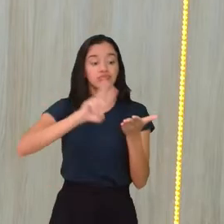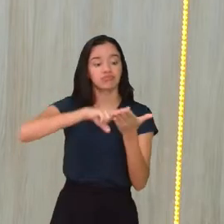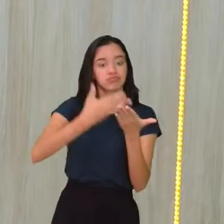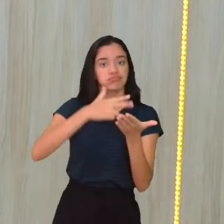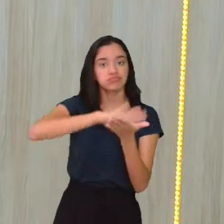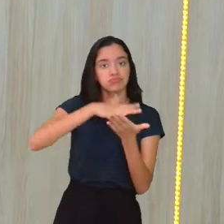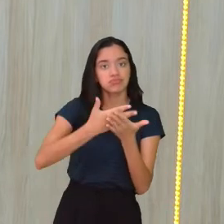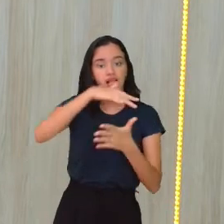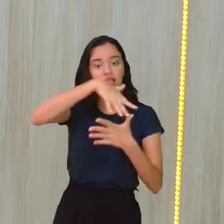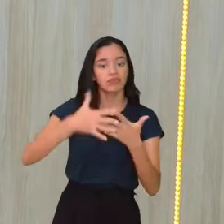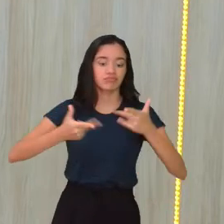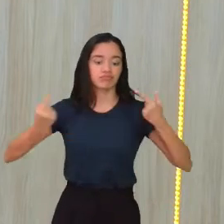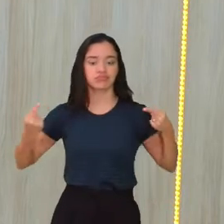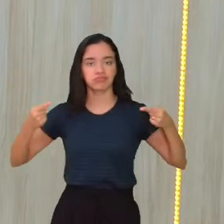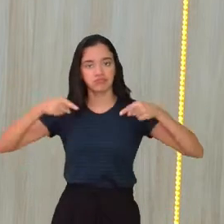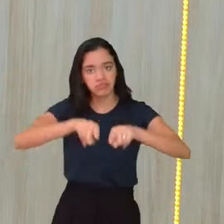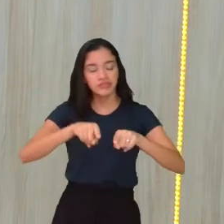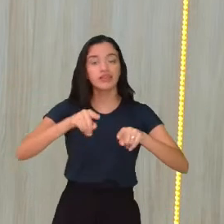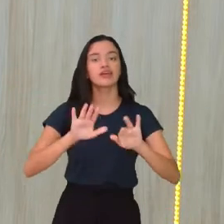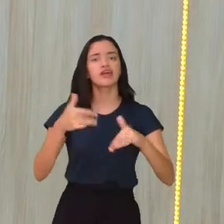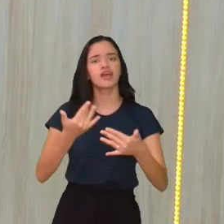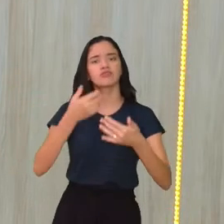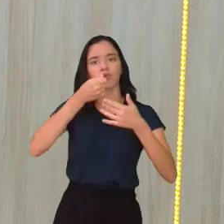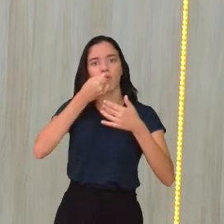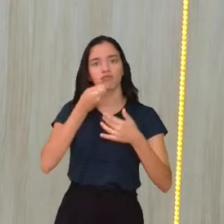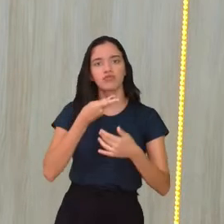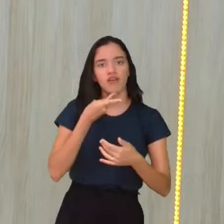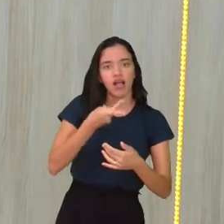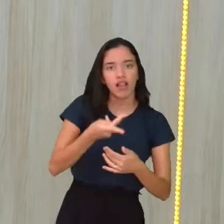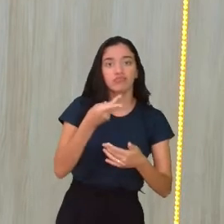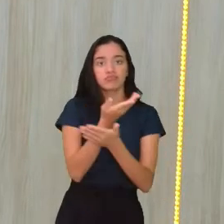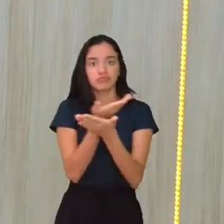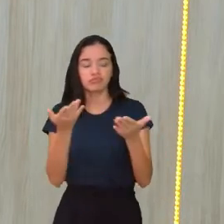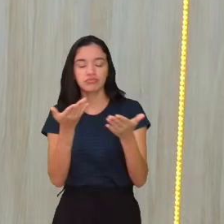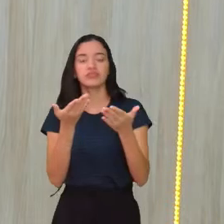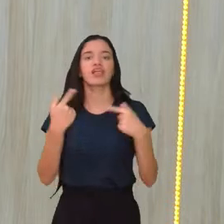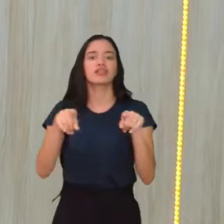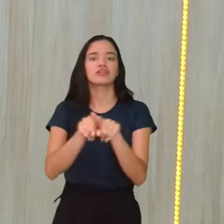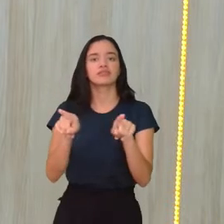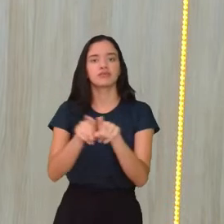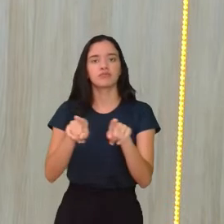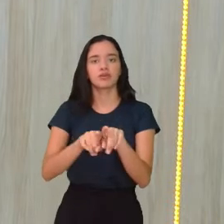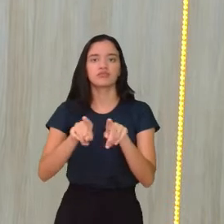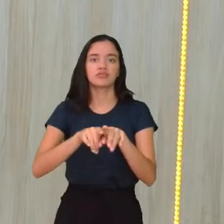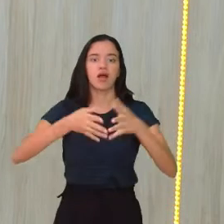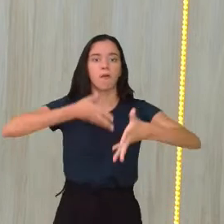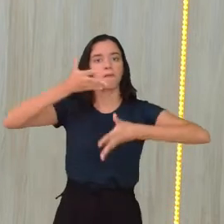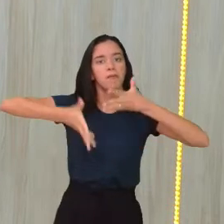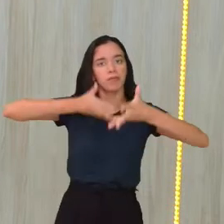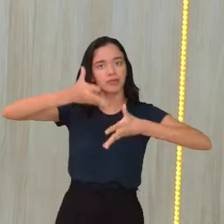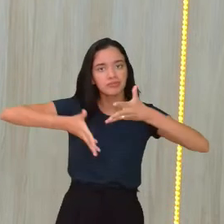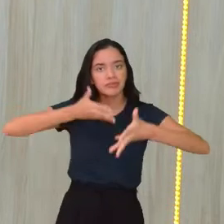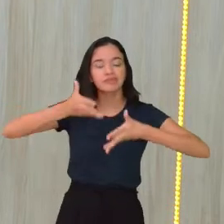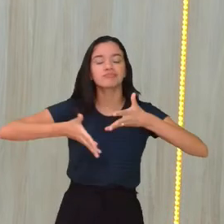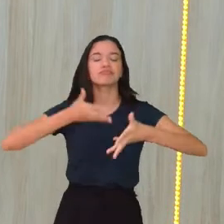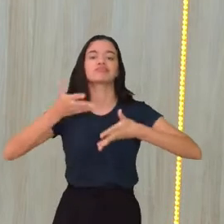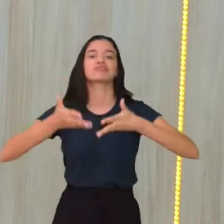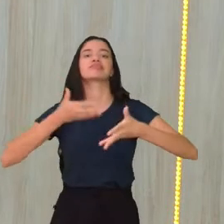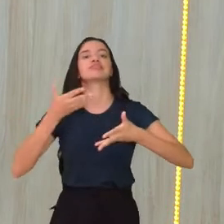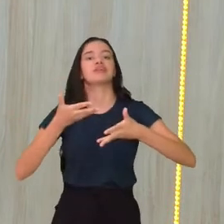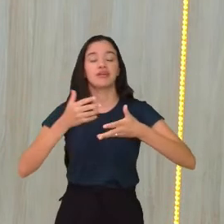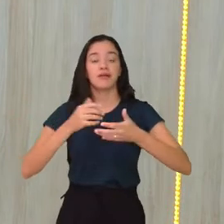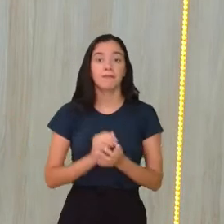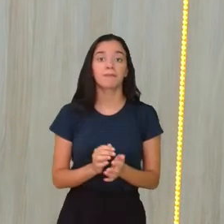tradução simultânea, né? Então, enquanto estou falando com vocês, ela também está falando aí através da língua brasileira